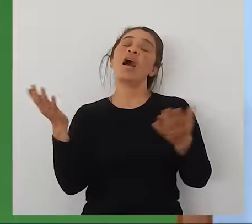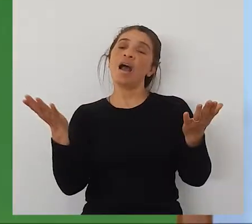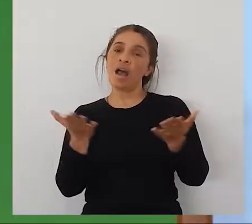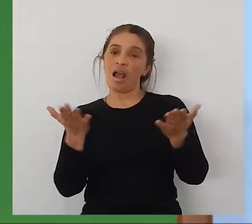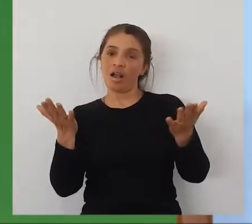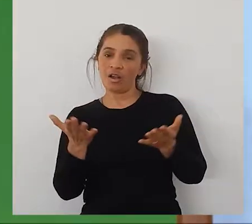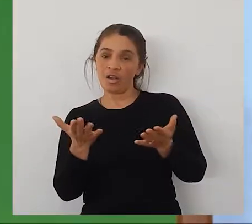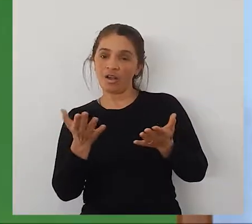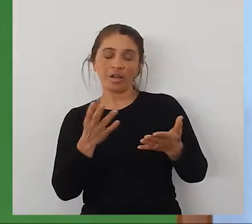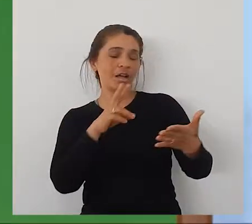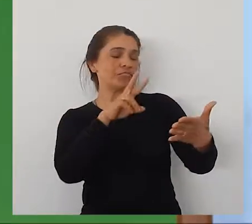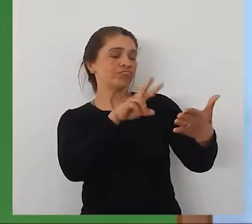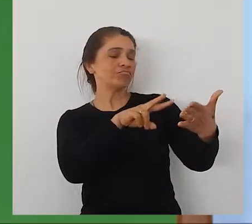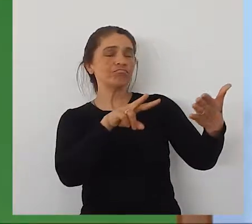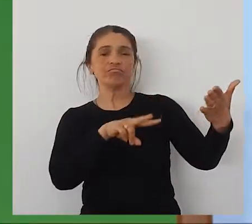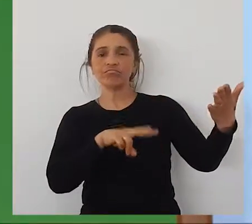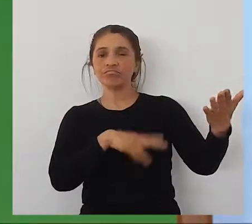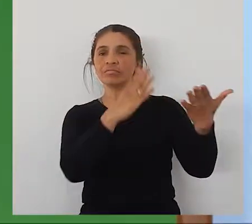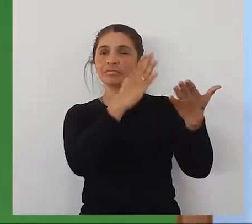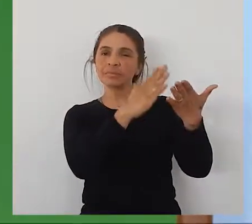Vamos ver.